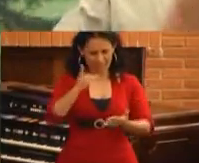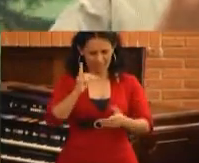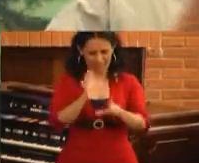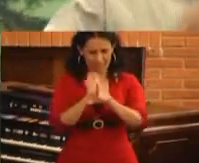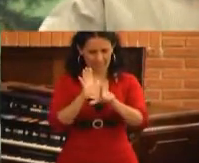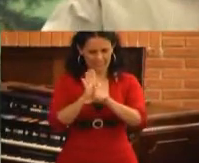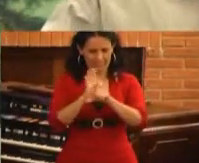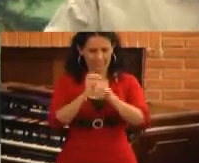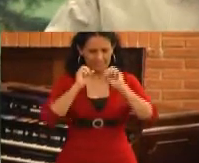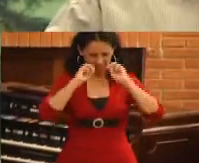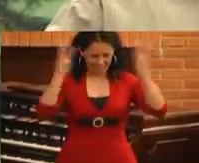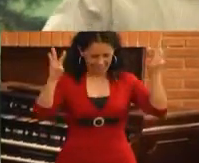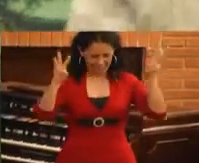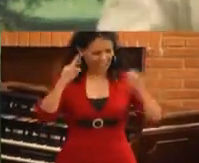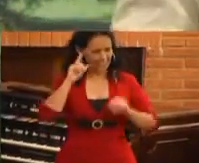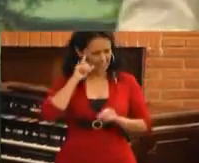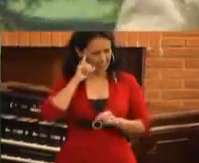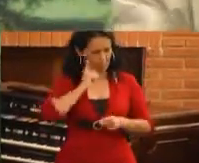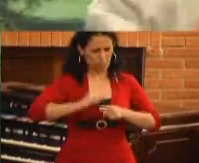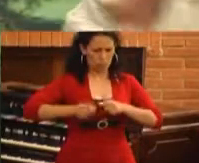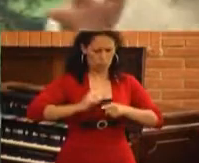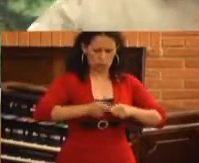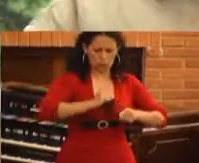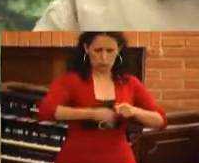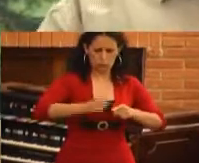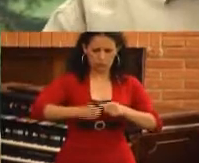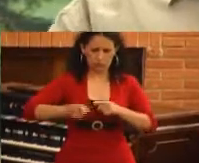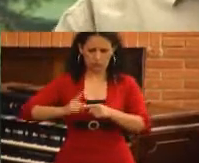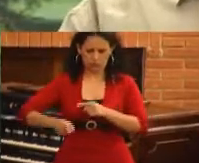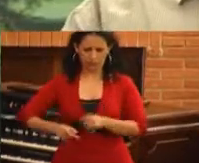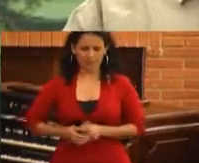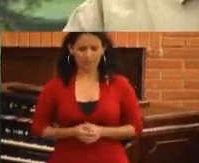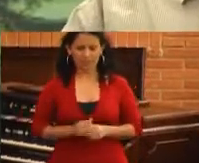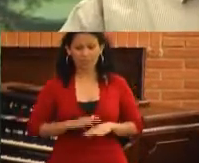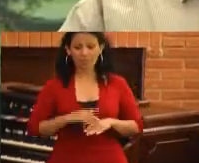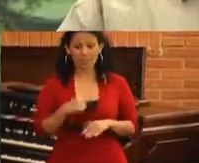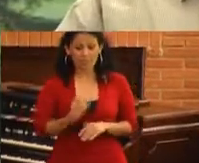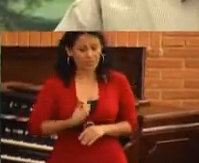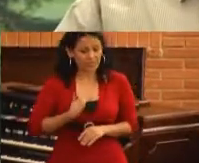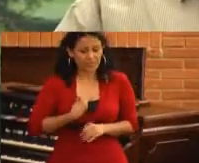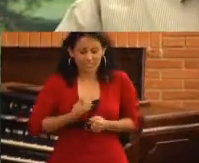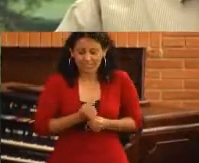Nosso ego é incapaz de praticar a lei.